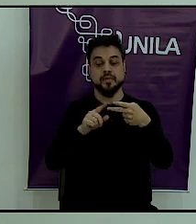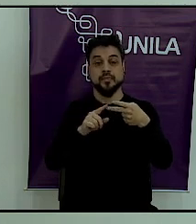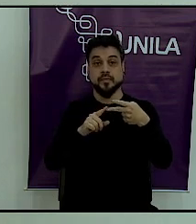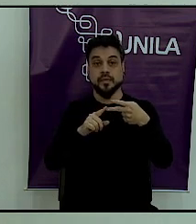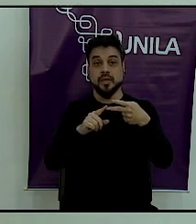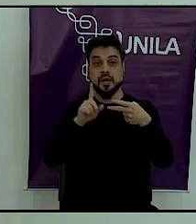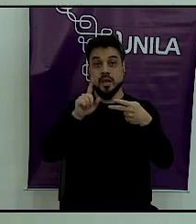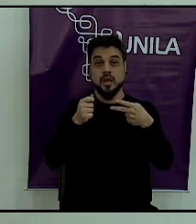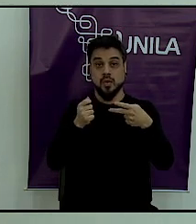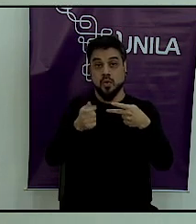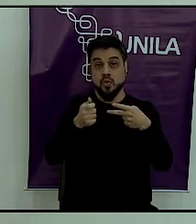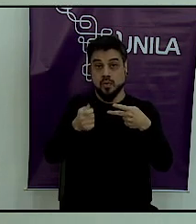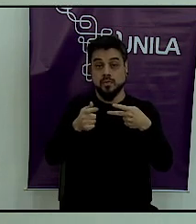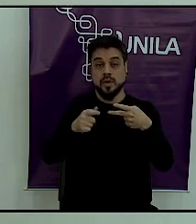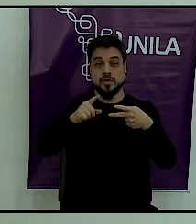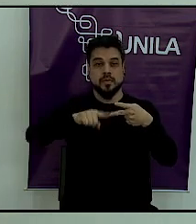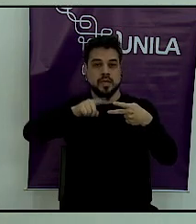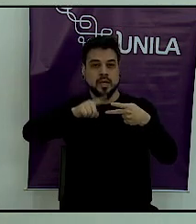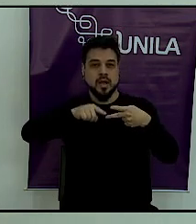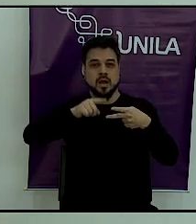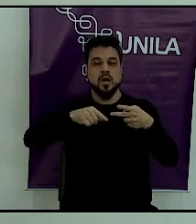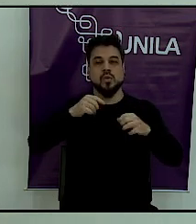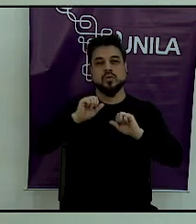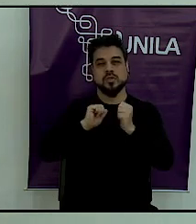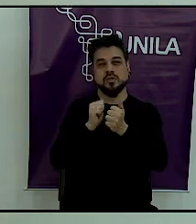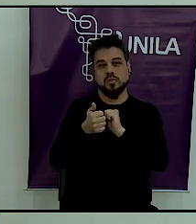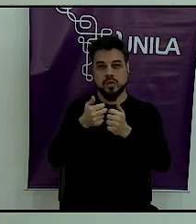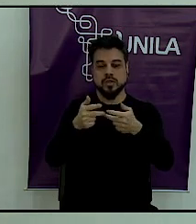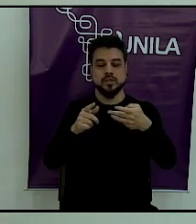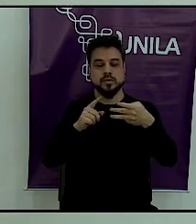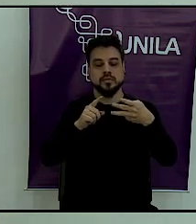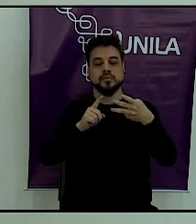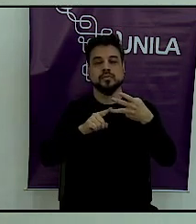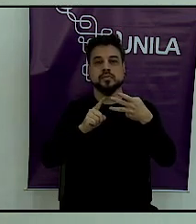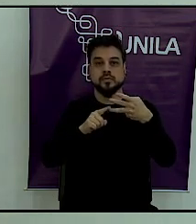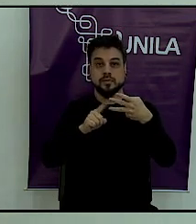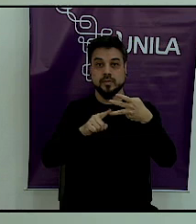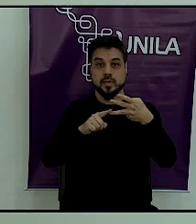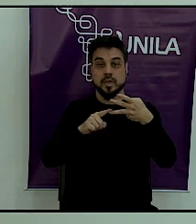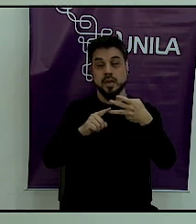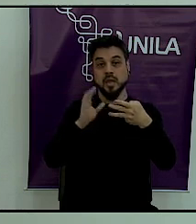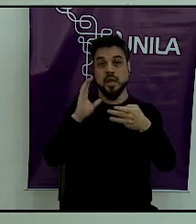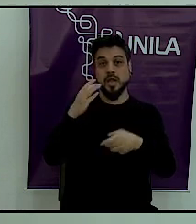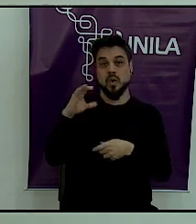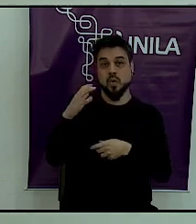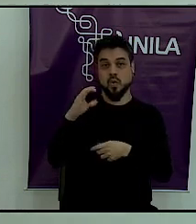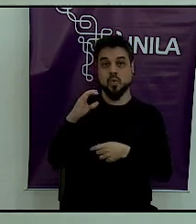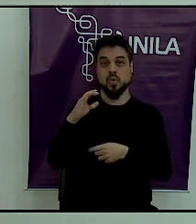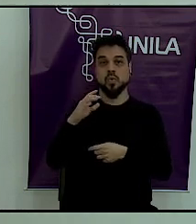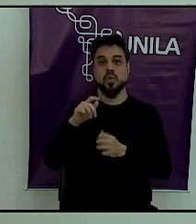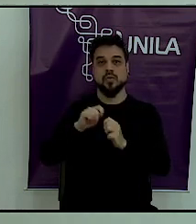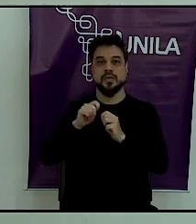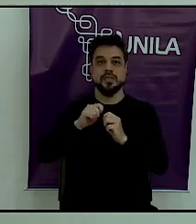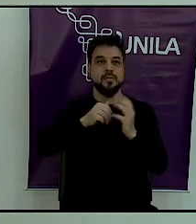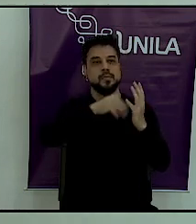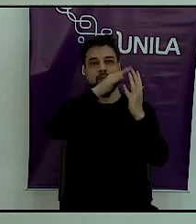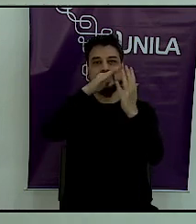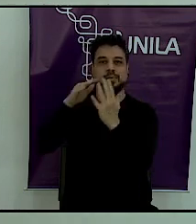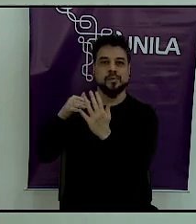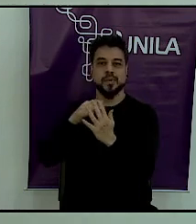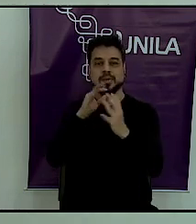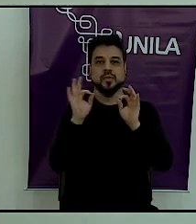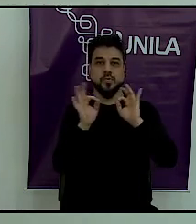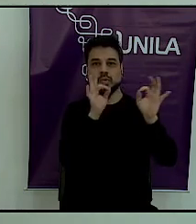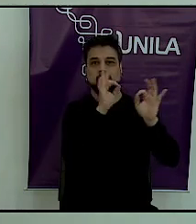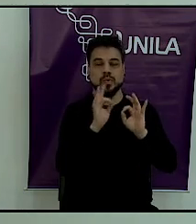equipamentos esportivos, materiais esportivos. Terceiro, concurso para pintura de murais no